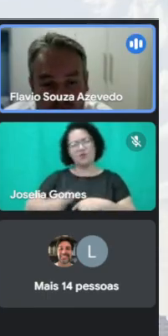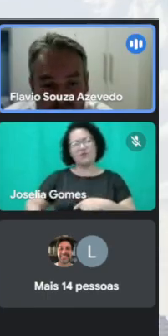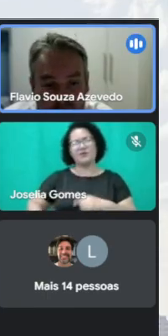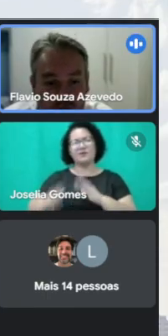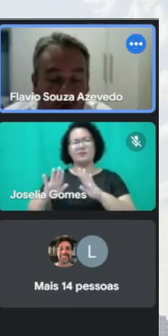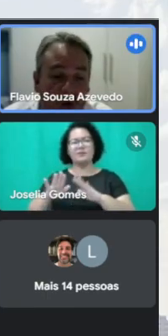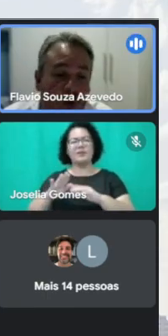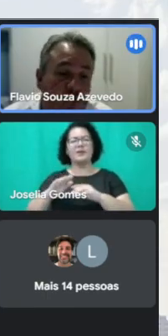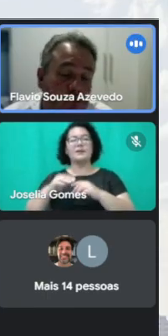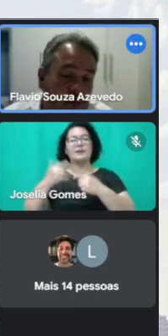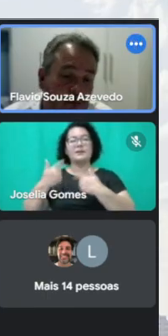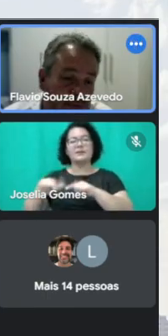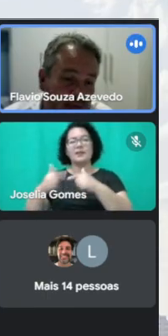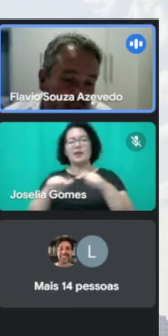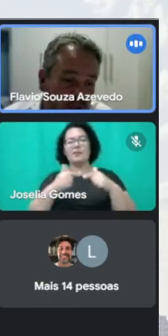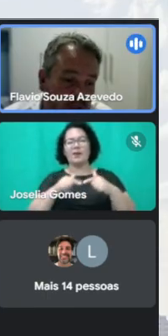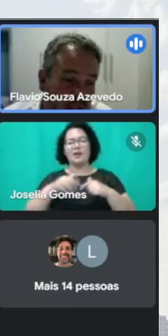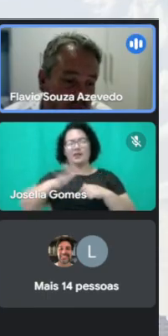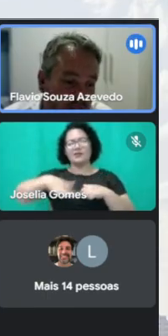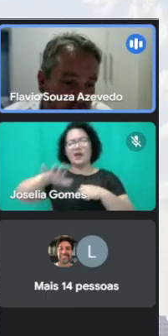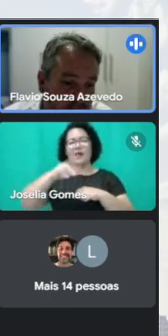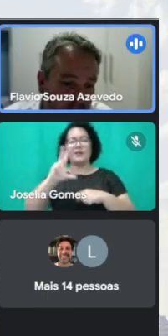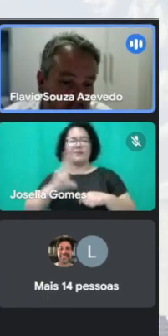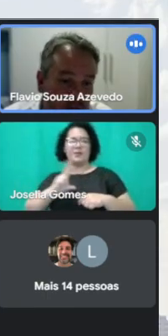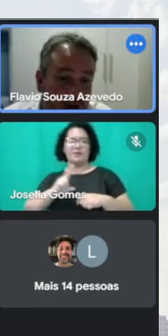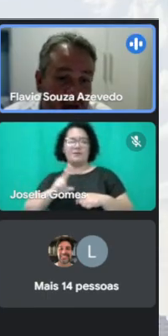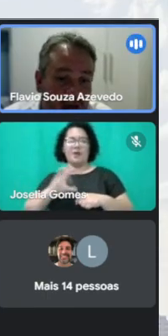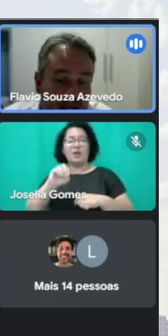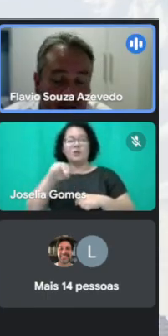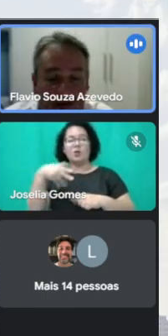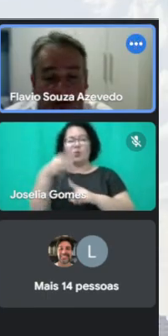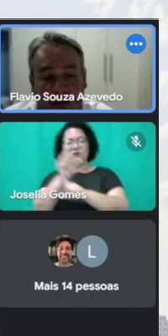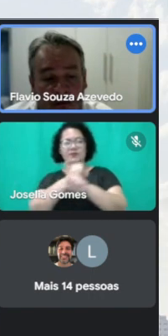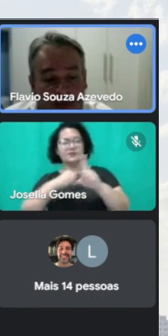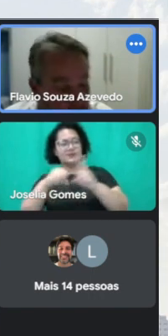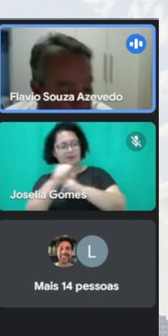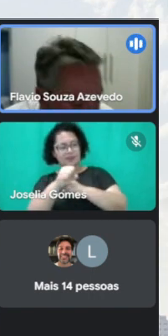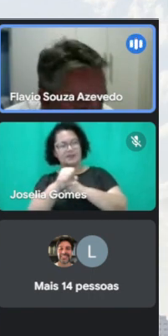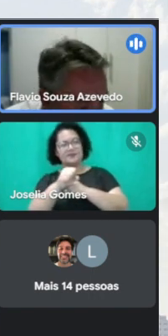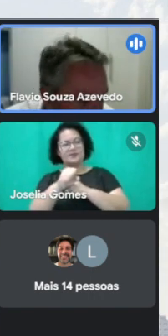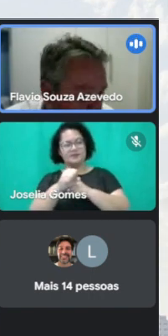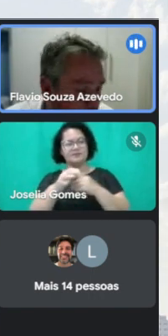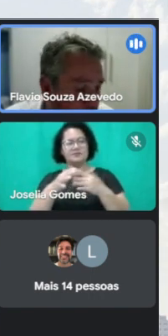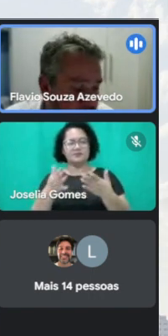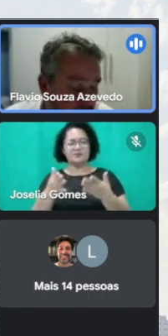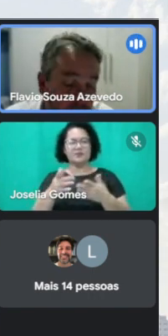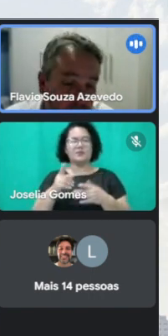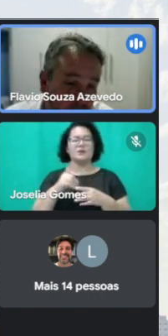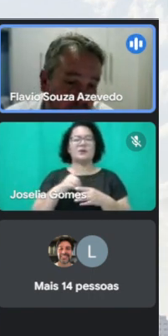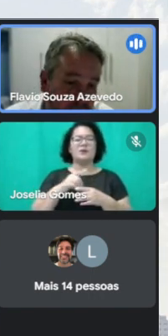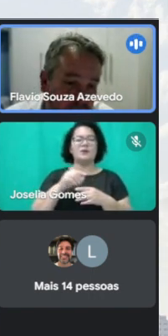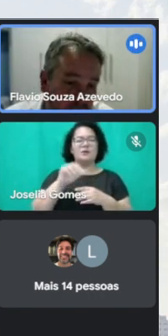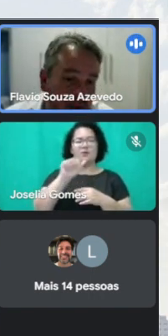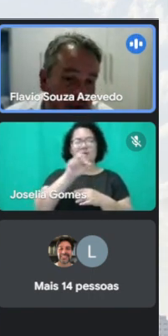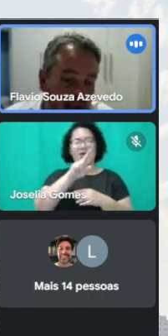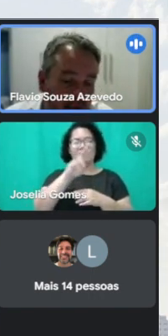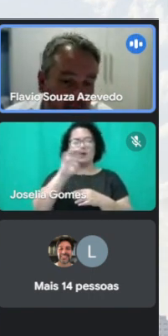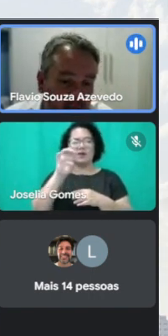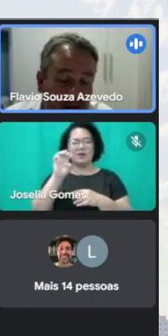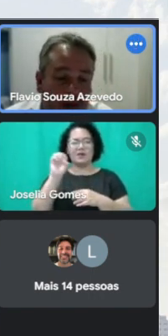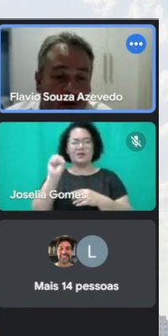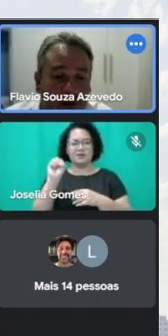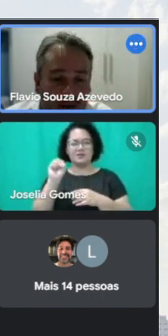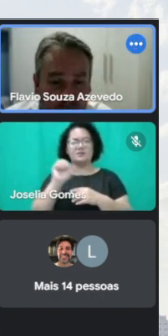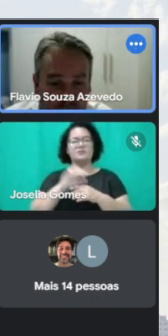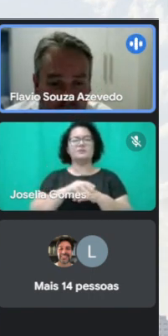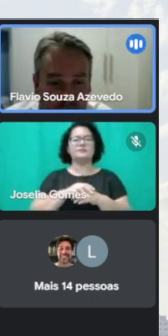setor privado ou setor da sociedade civil. Então, há áreas que a Agência Recife para Inovação e